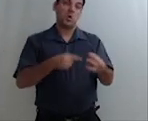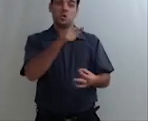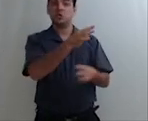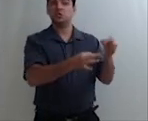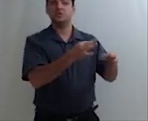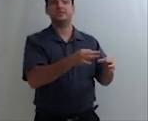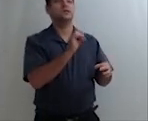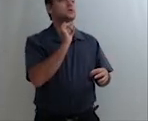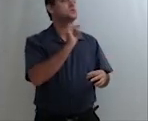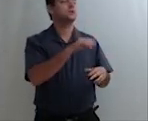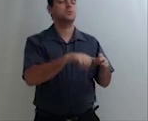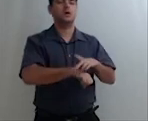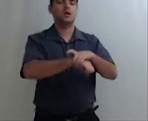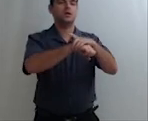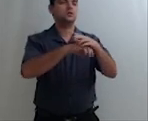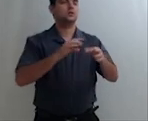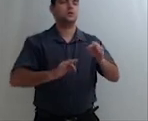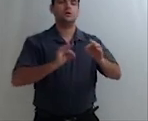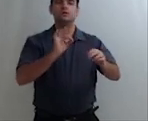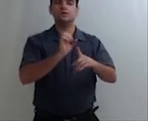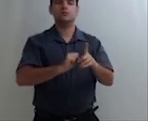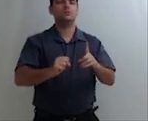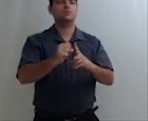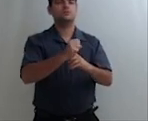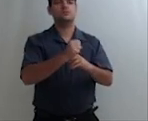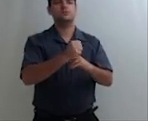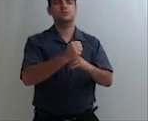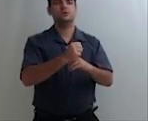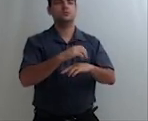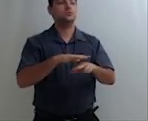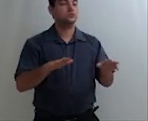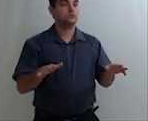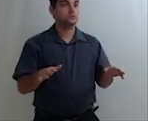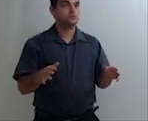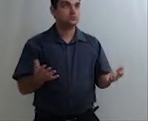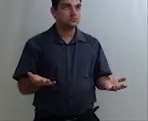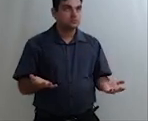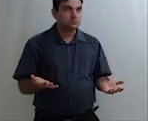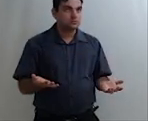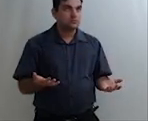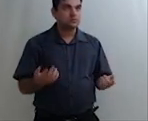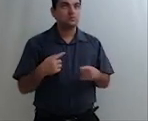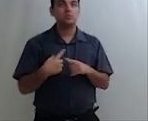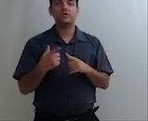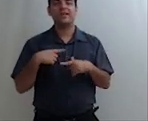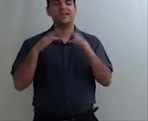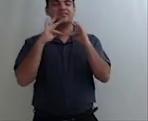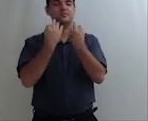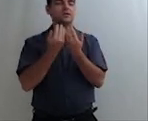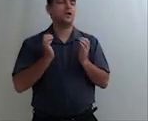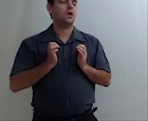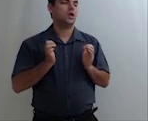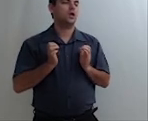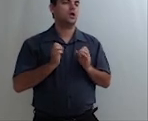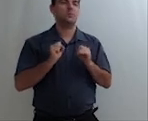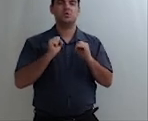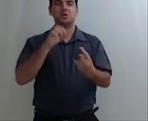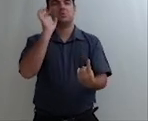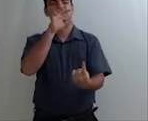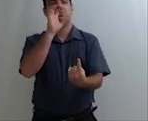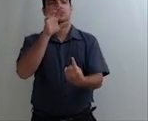ordem pública porque é família influente poderia interferir